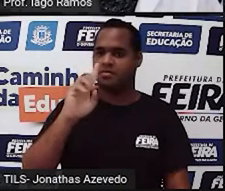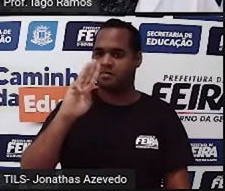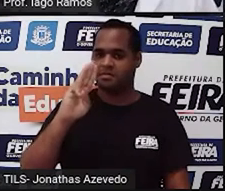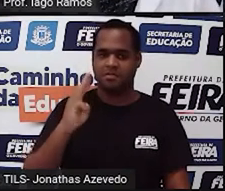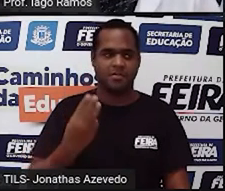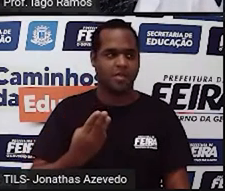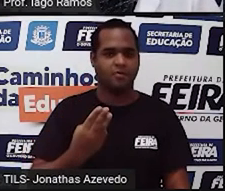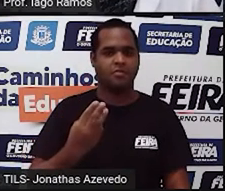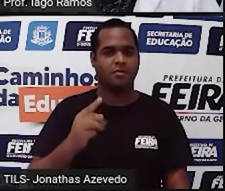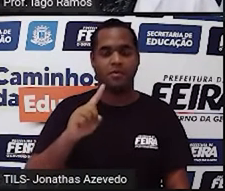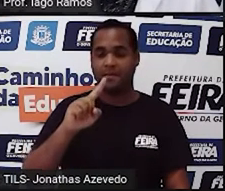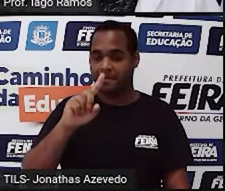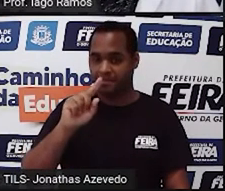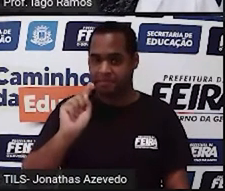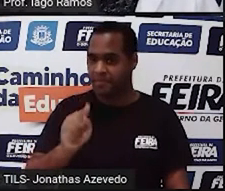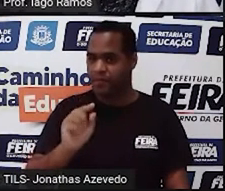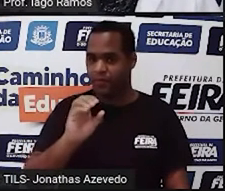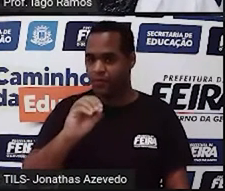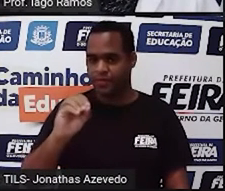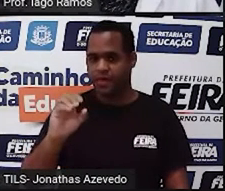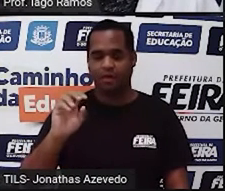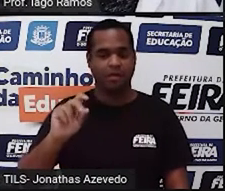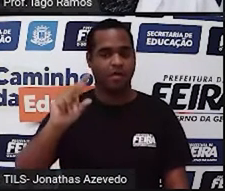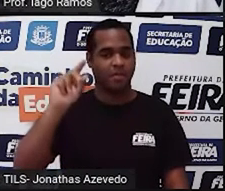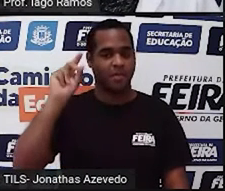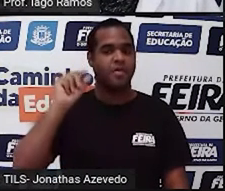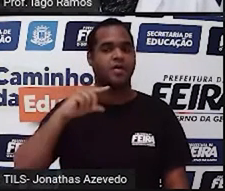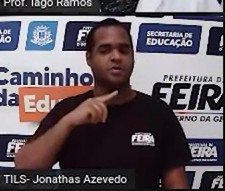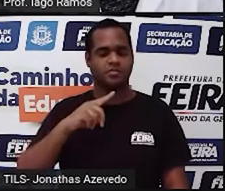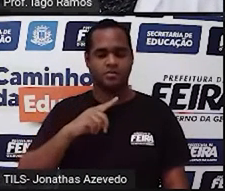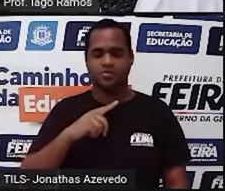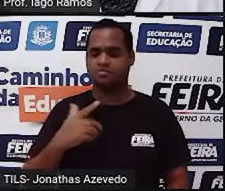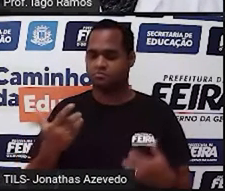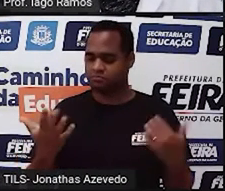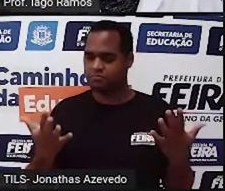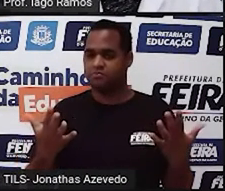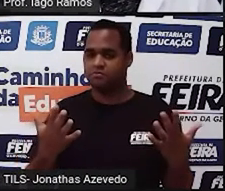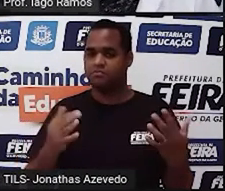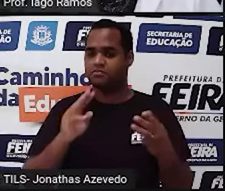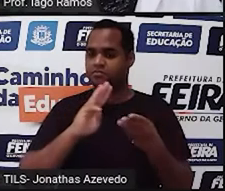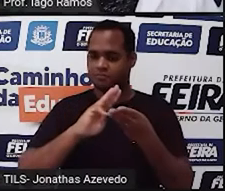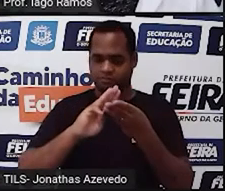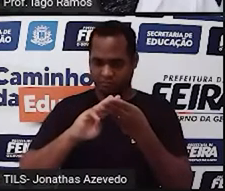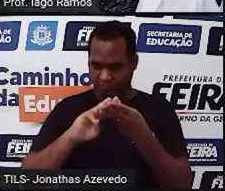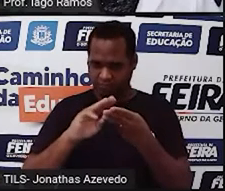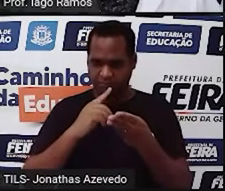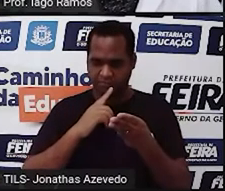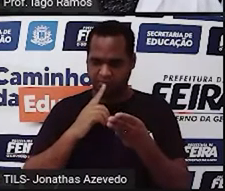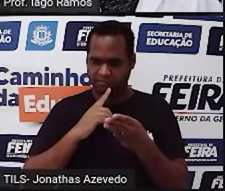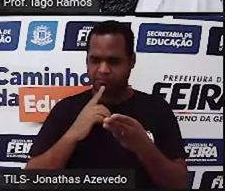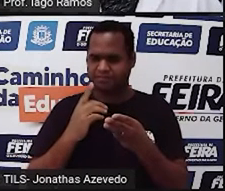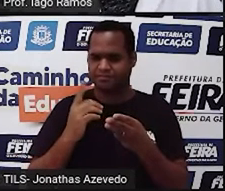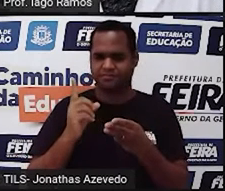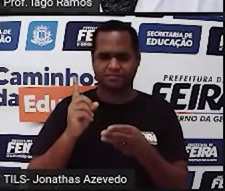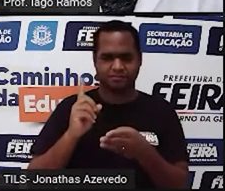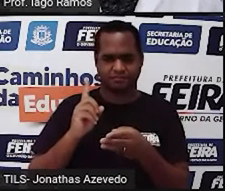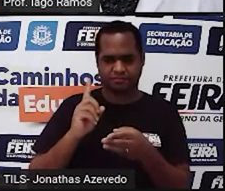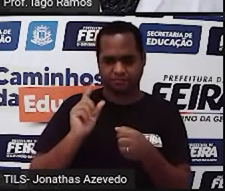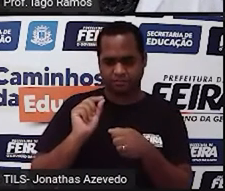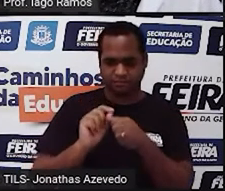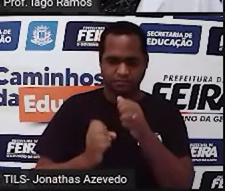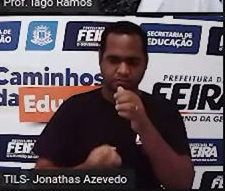milênios de anos Pois é que a matemática ela não né surgiu ela não é